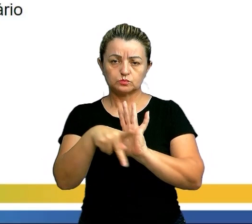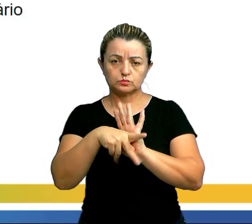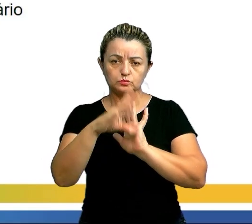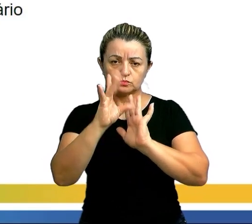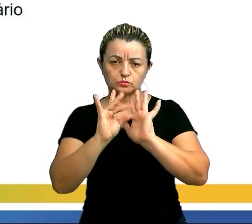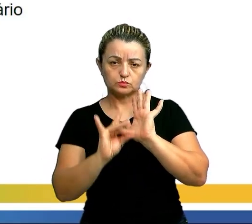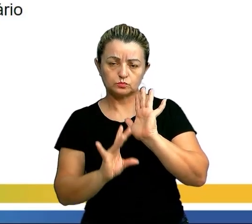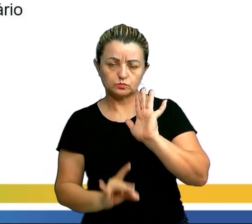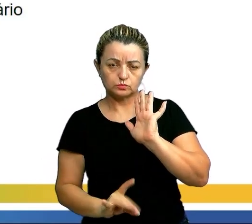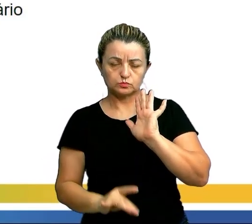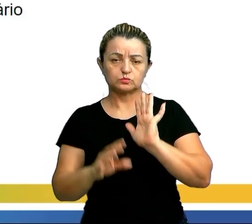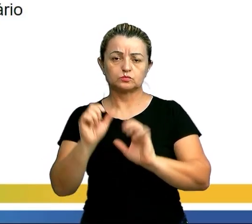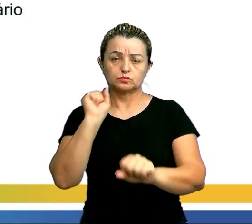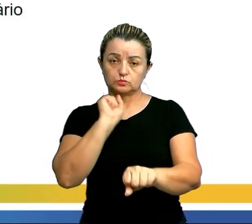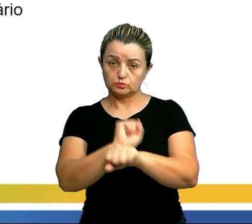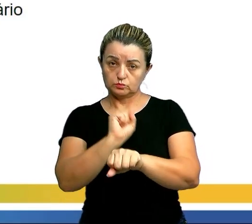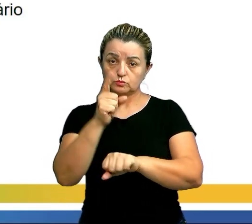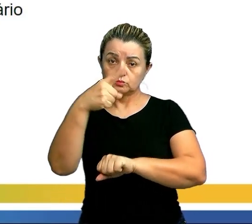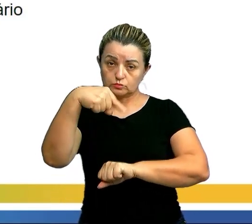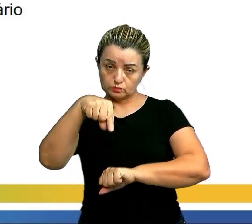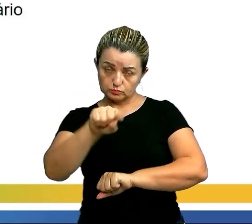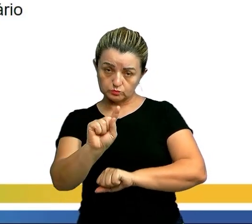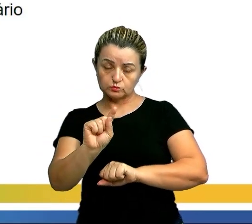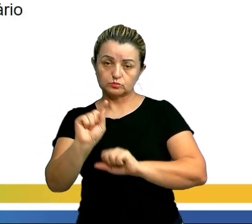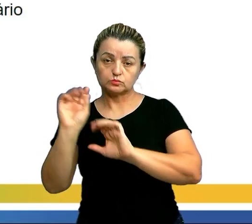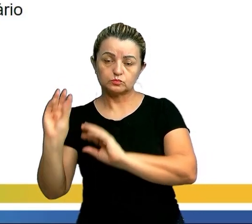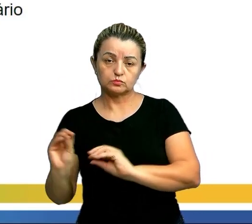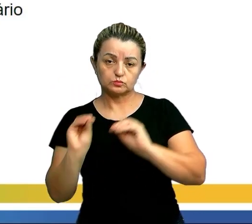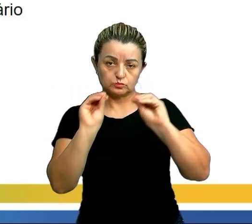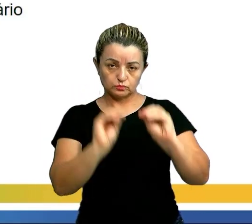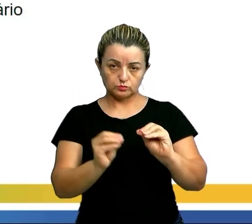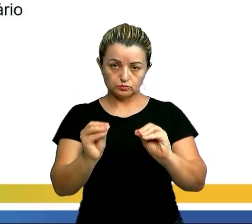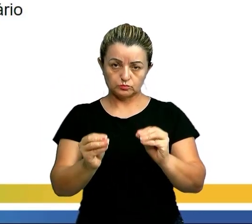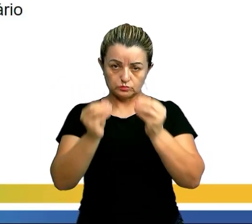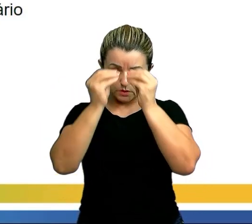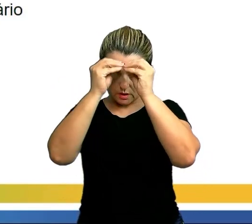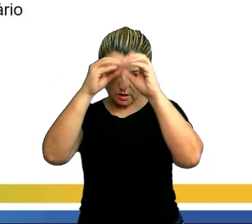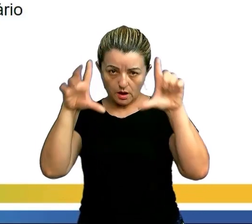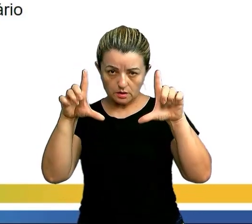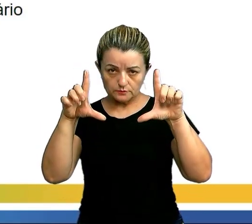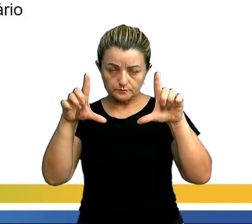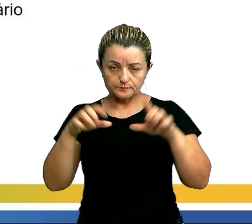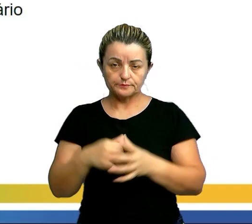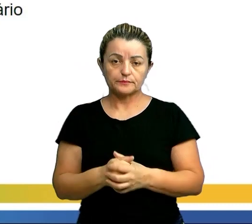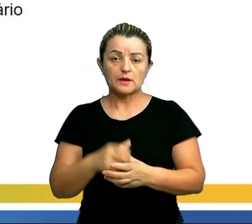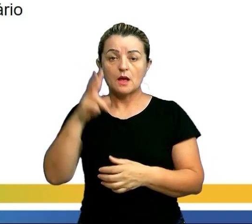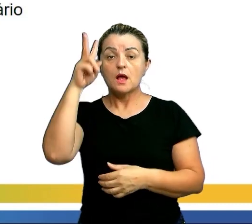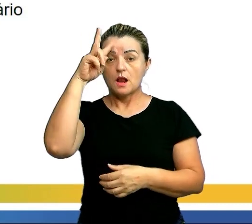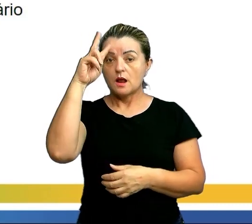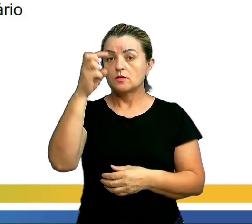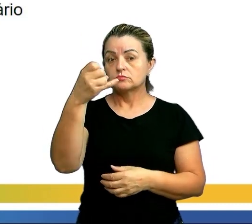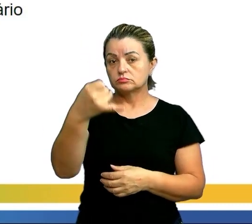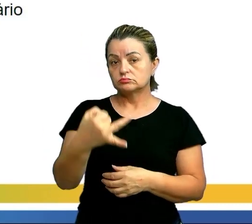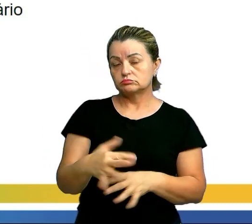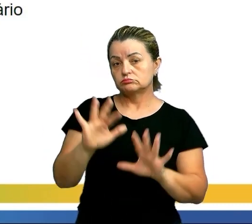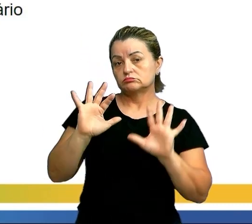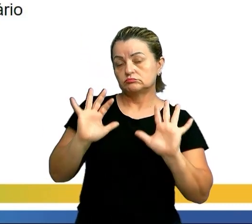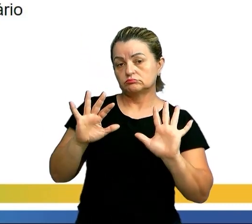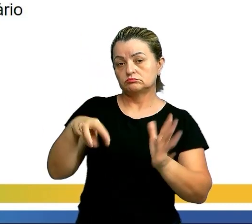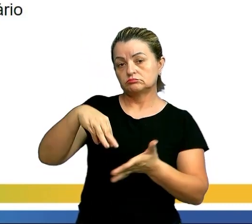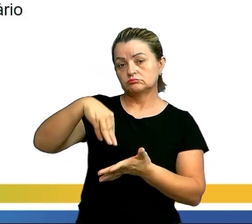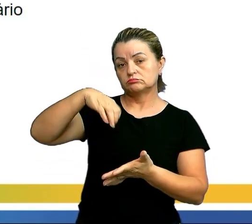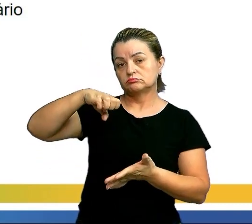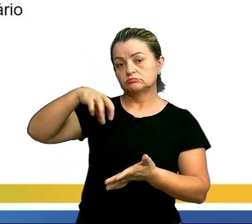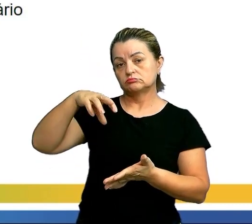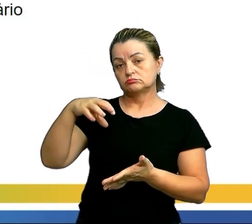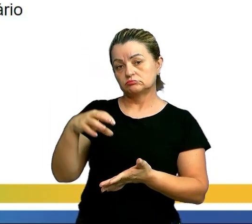Mercosul. Espero que isso esteja fresquinho na cabeça de vocês. Lembra que eu falei, apesar do Mercosul ter